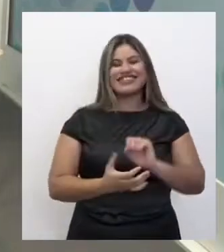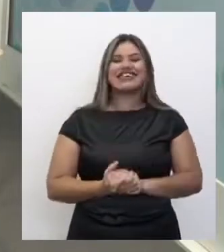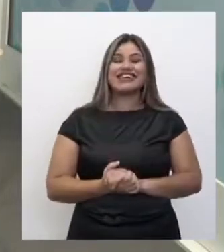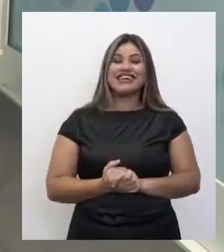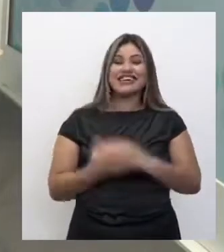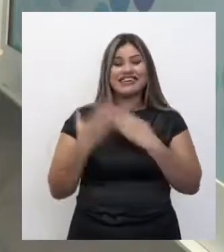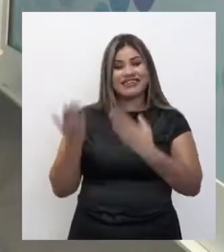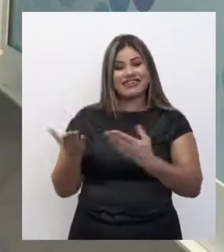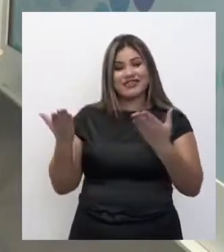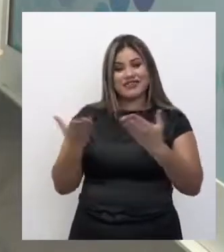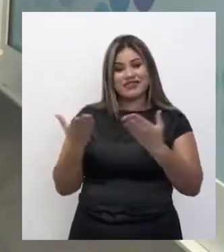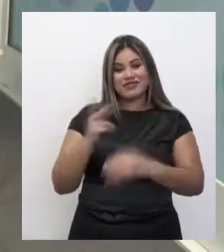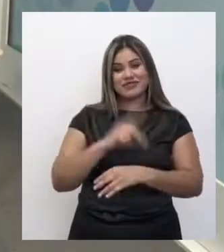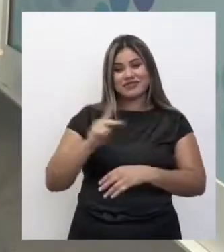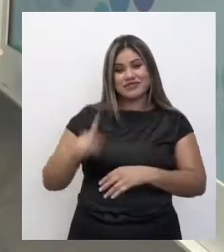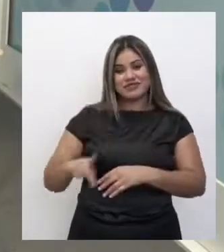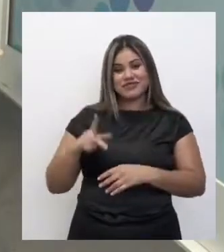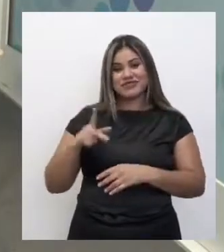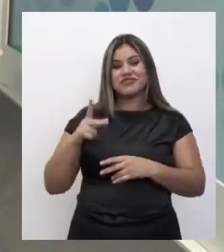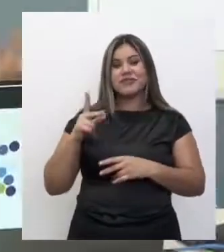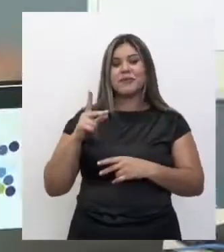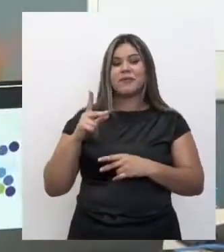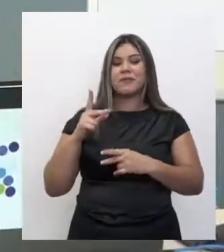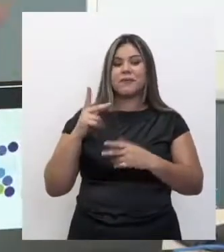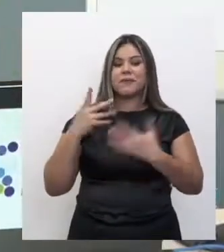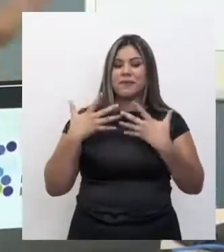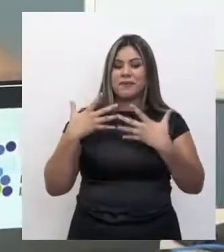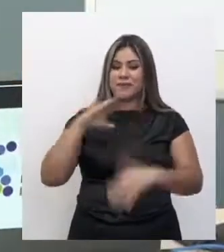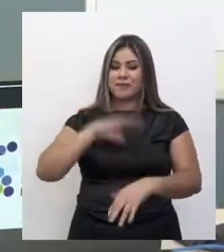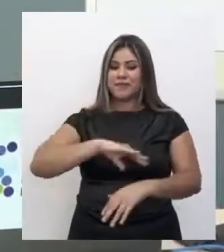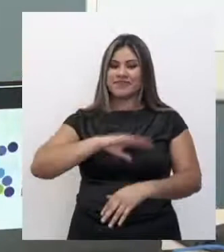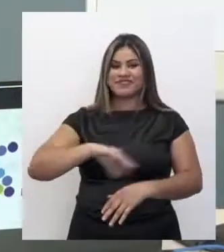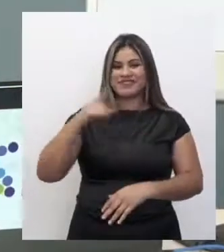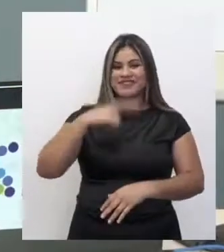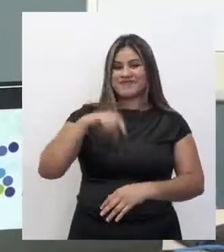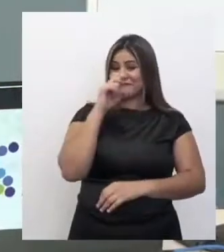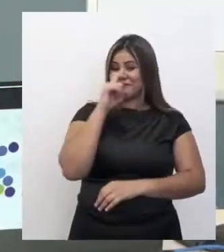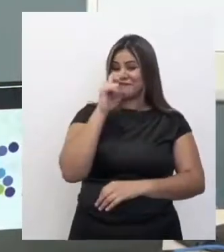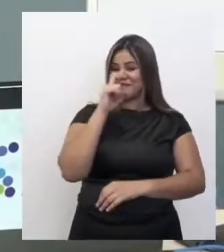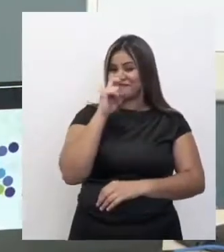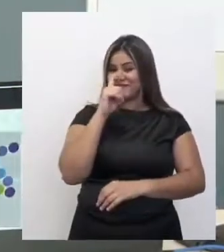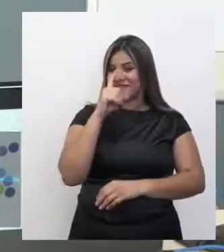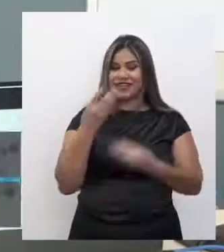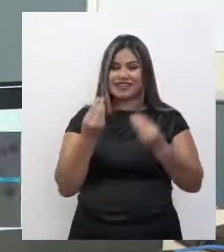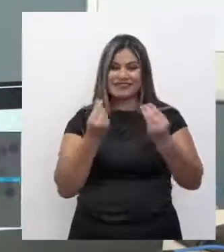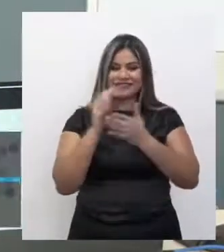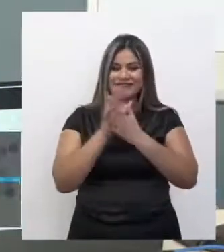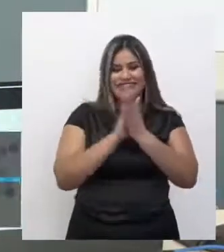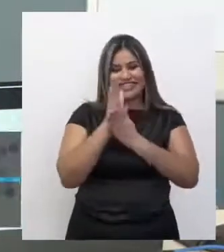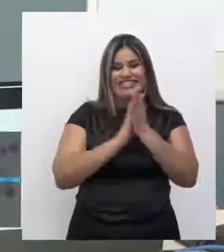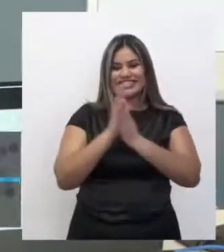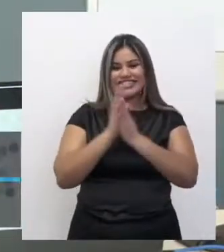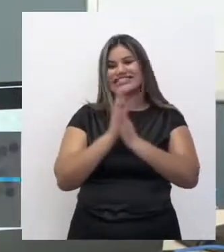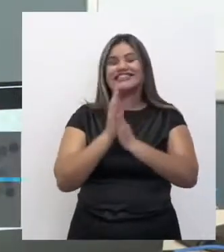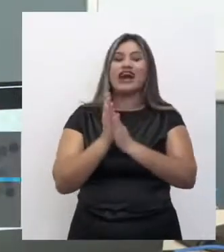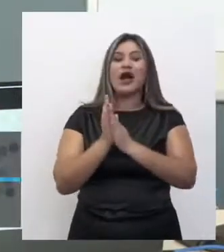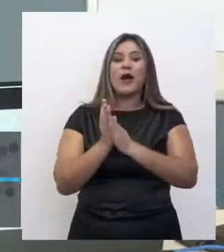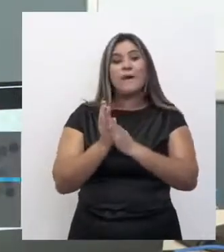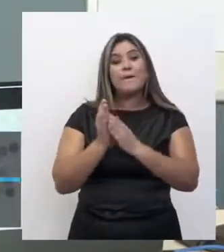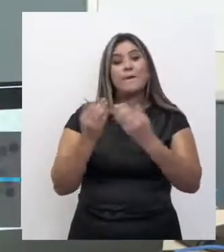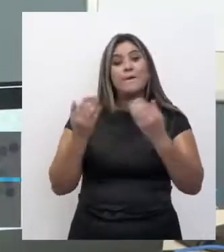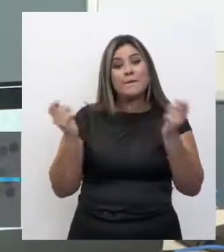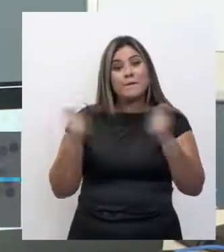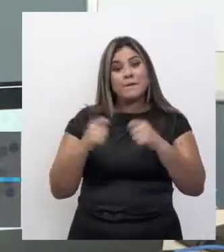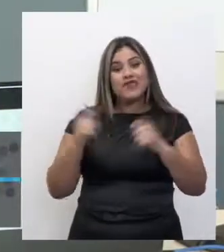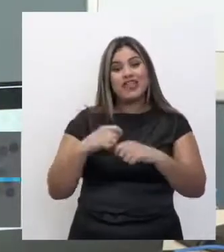de português. Olha só como nós somos metidos, estamos aqui doidinhos para mostrar a nossa capacidade, não é?